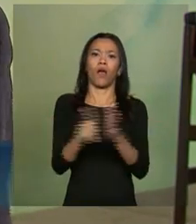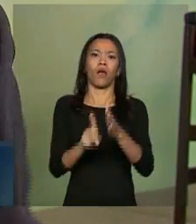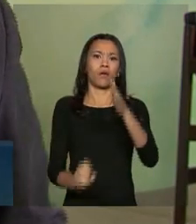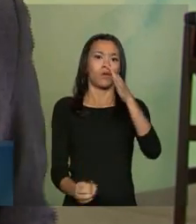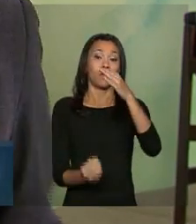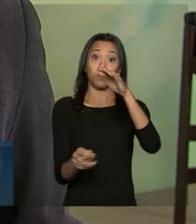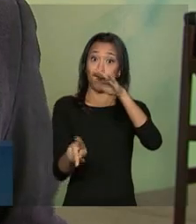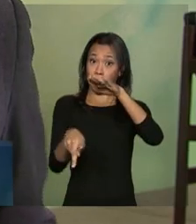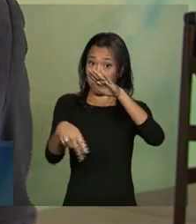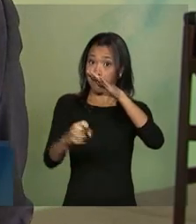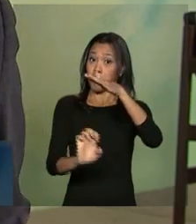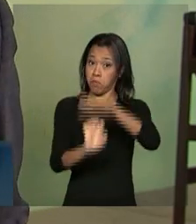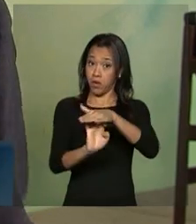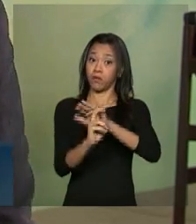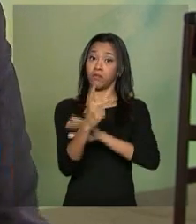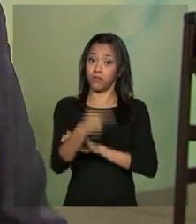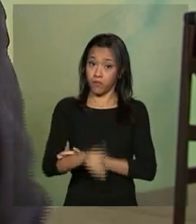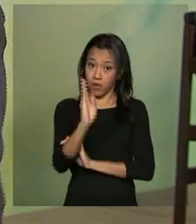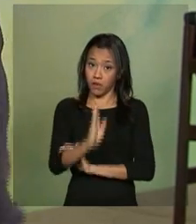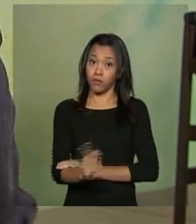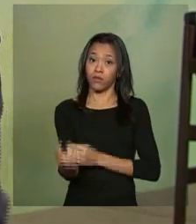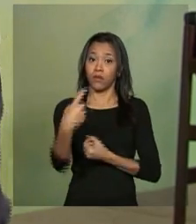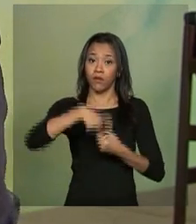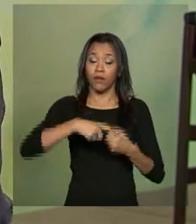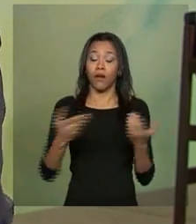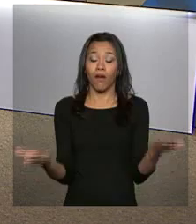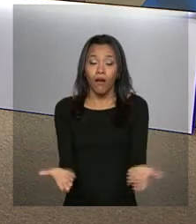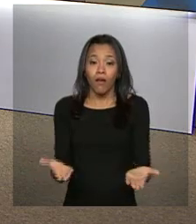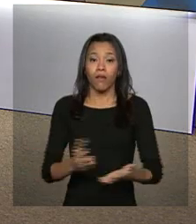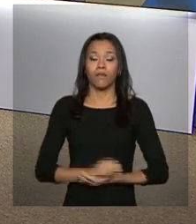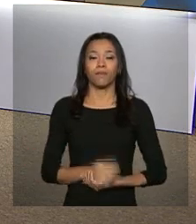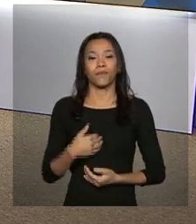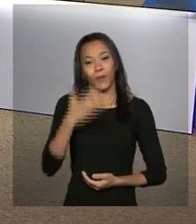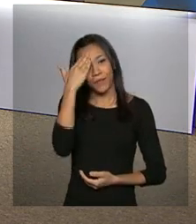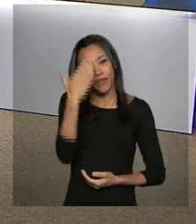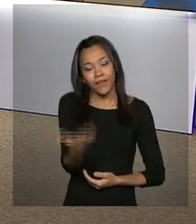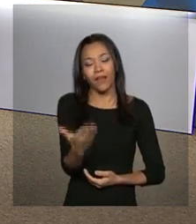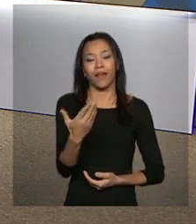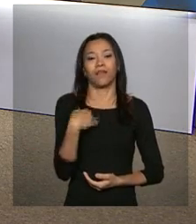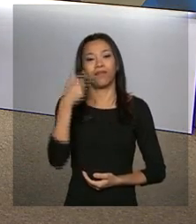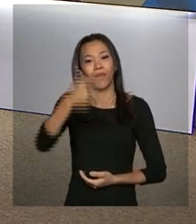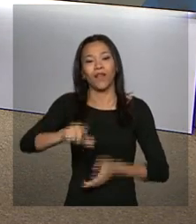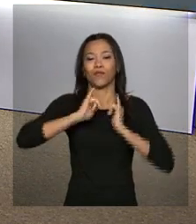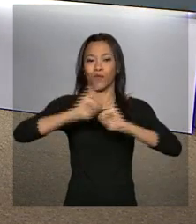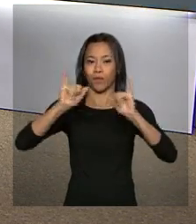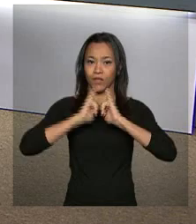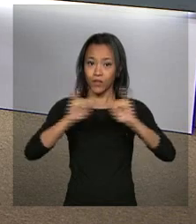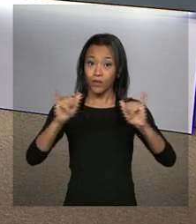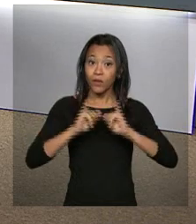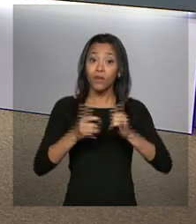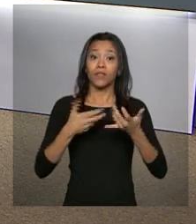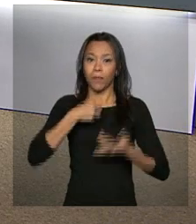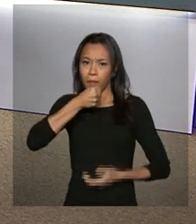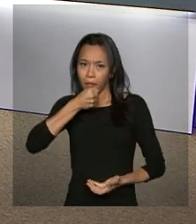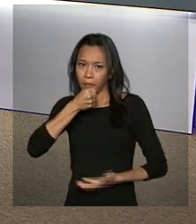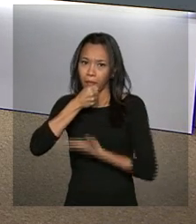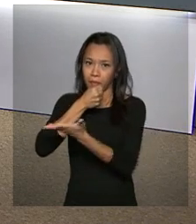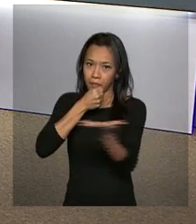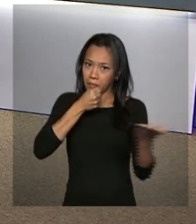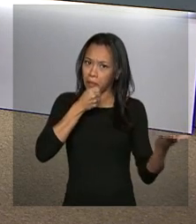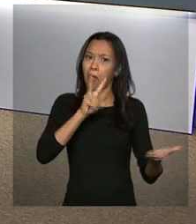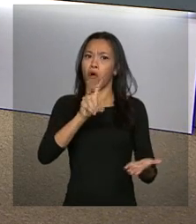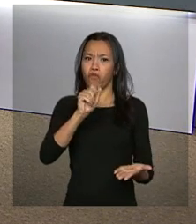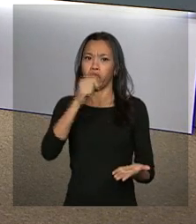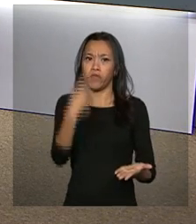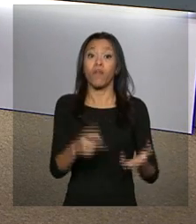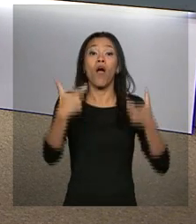grande empresa no nosso país. Voltamos com você. Obrigada, Luana, por mais informações, mais entrevistados ao vivo lá